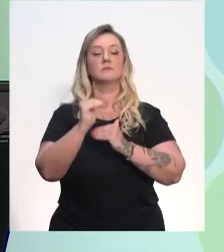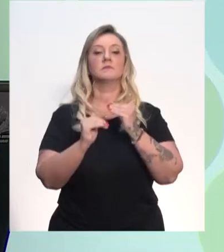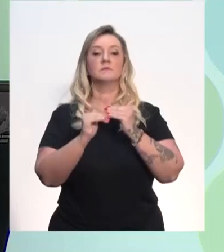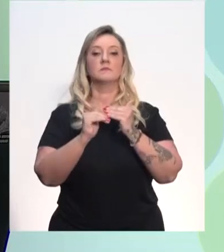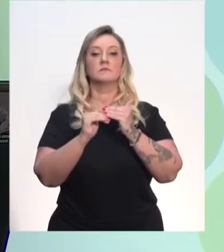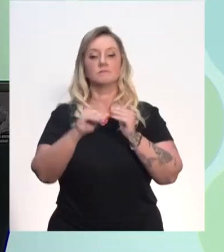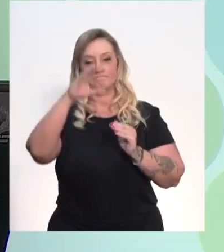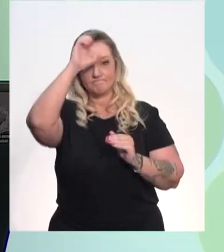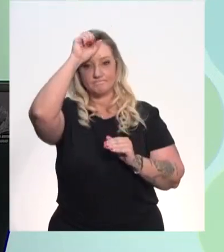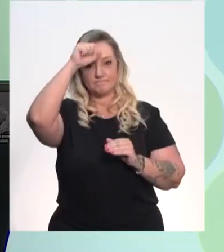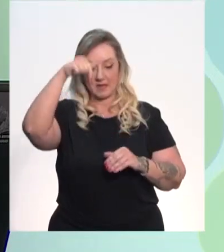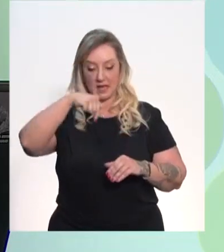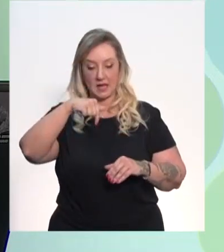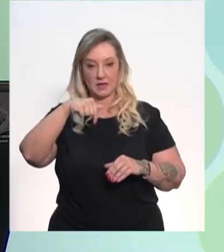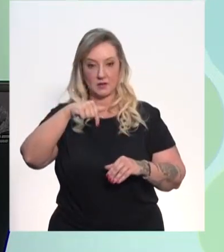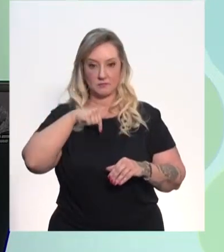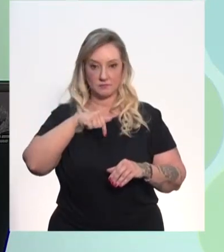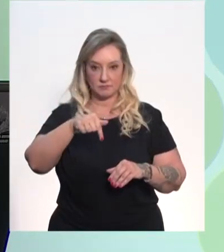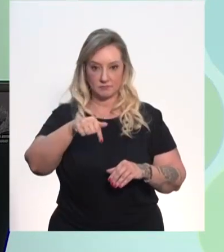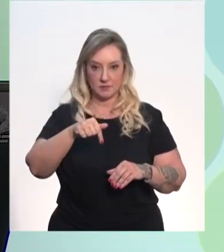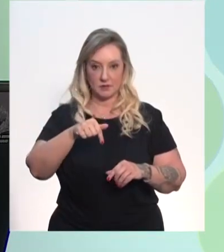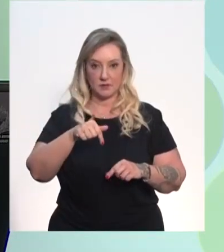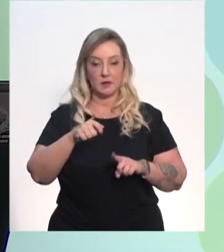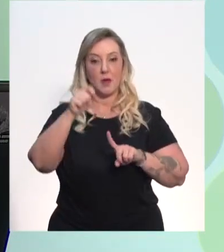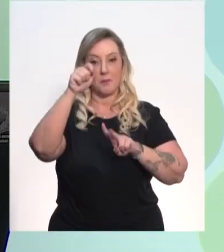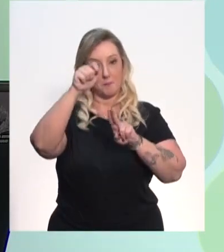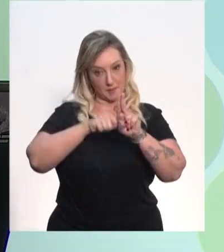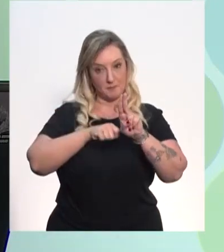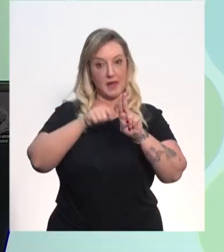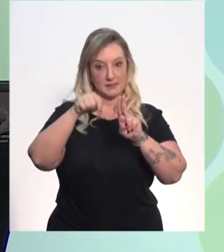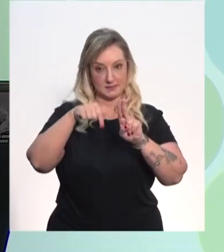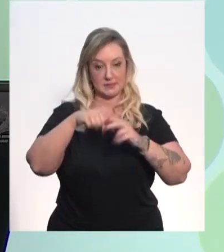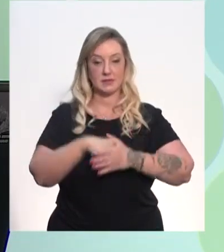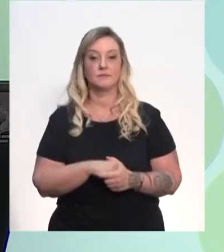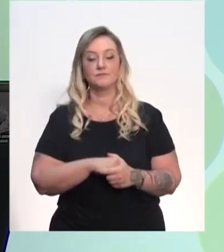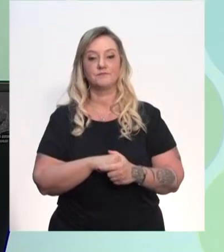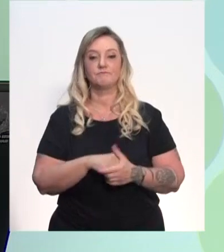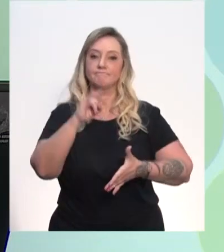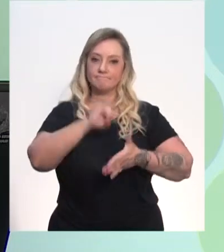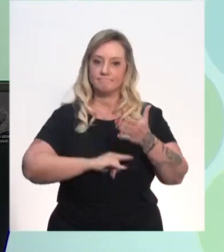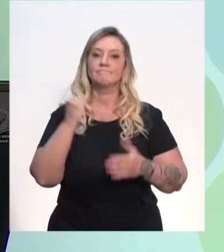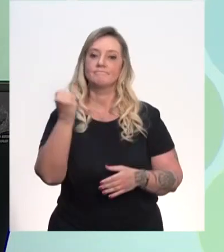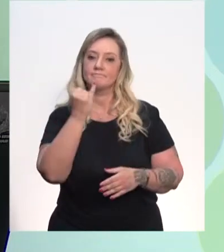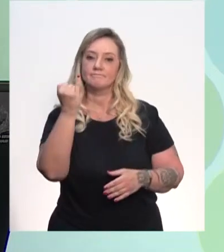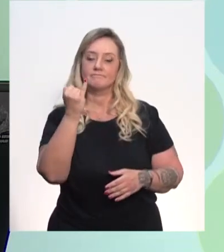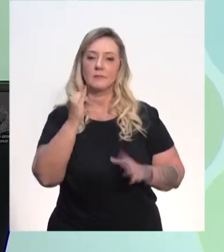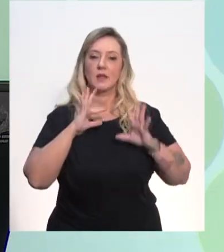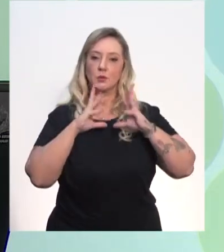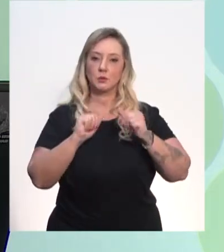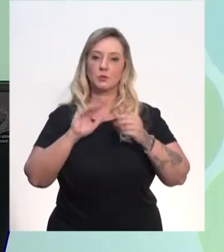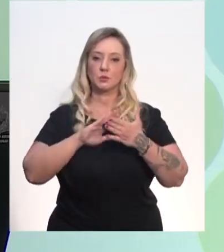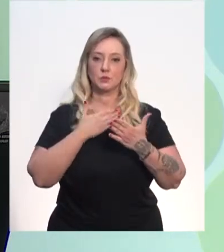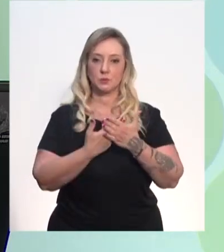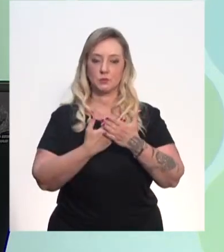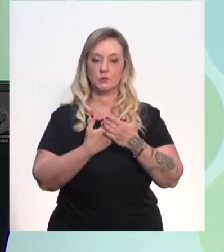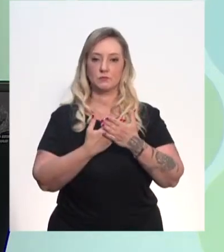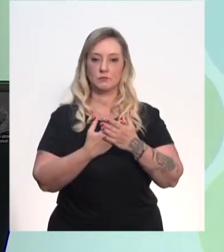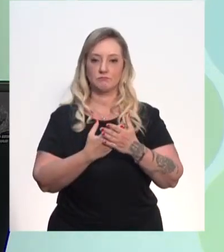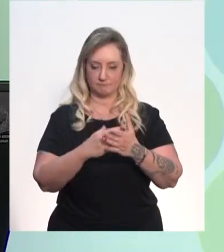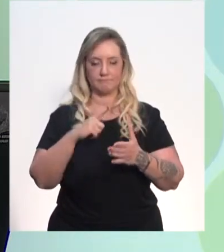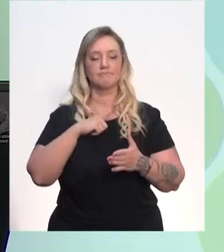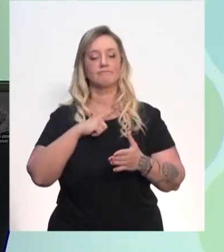desses links especificamente, que está dentro do documento orientador, ele traz um trabalho muito interessante que a equipe COPED